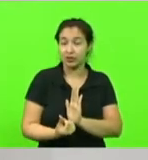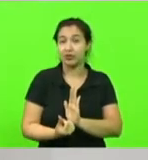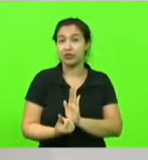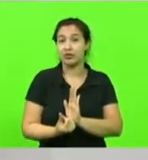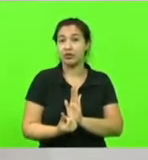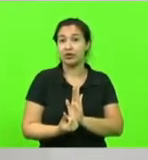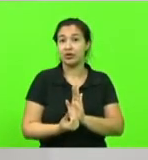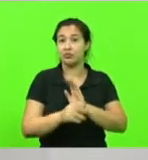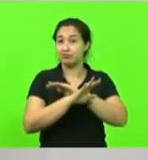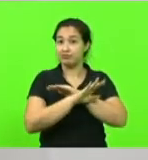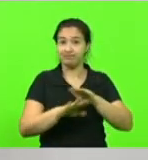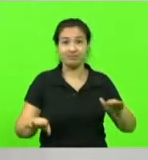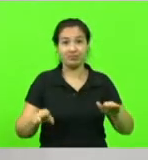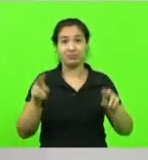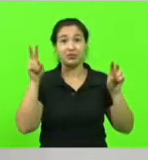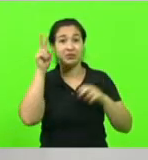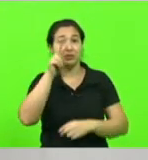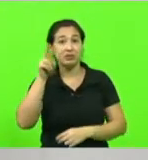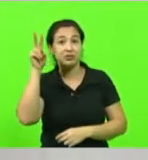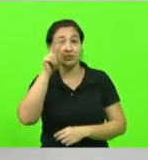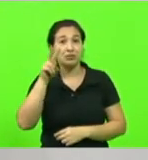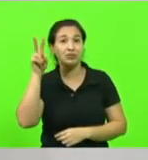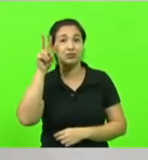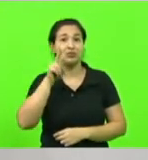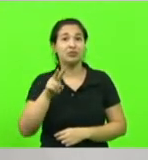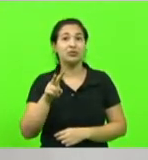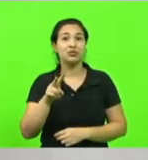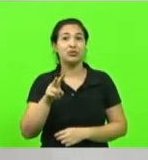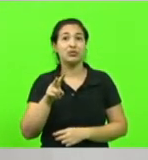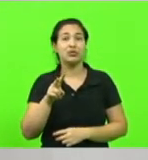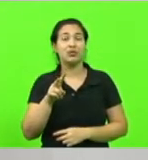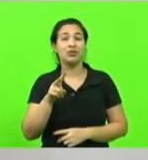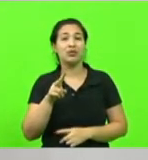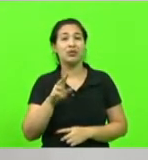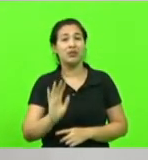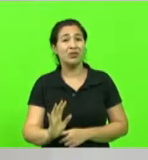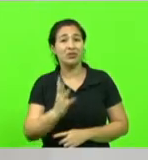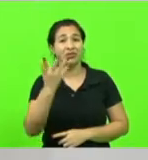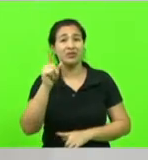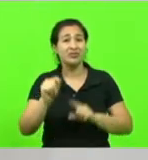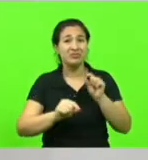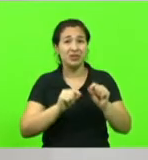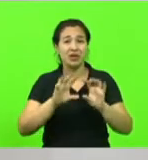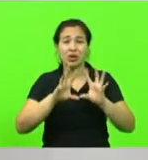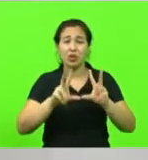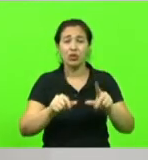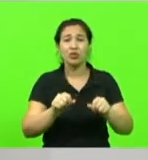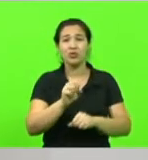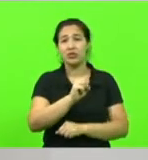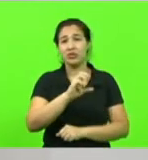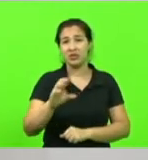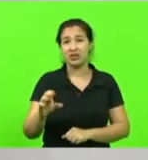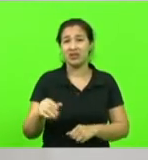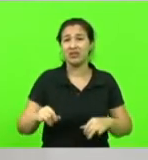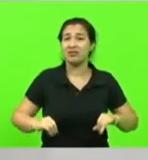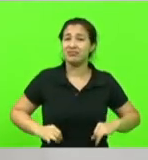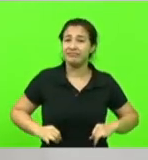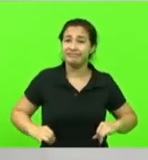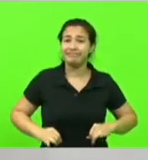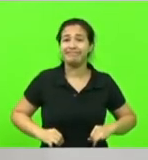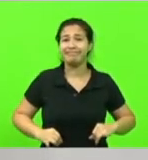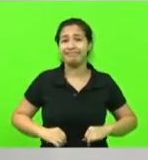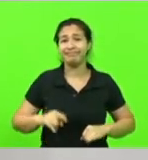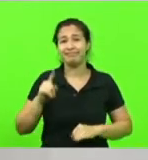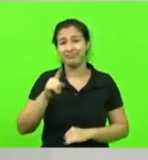o fim de uma história, senhor presidente, que fez com que toda Santa Catarina sangrasse num momento muito difícil, que era